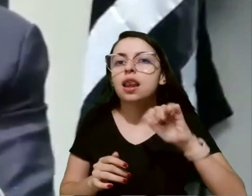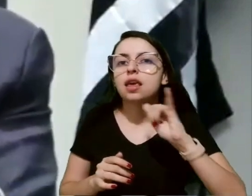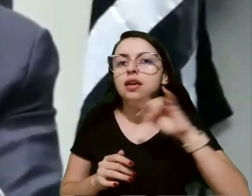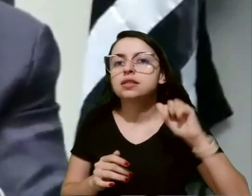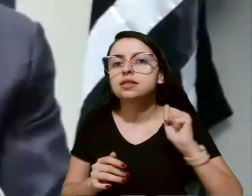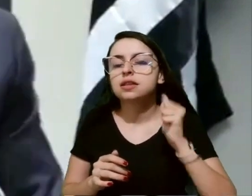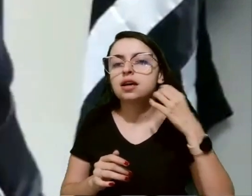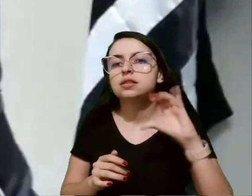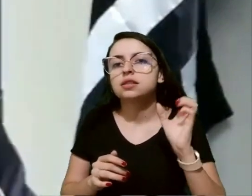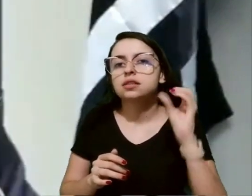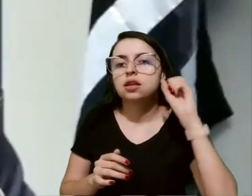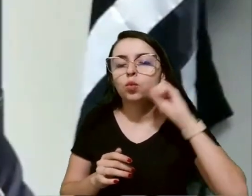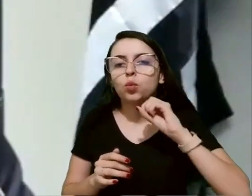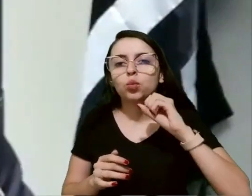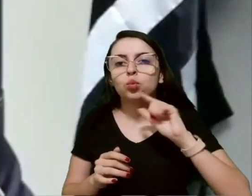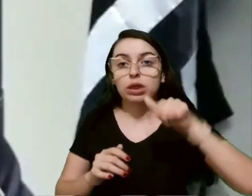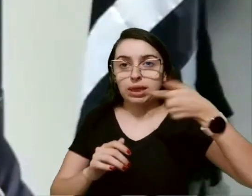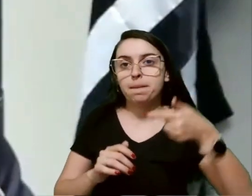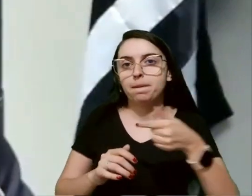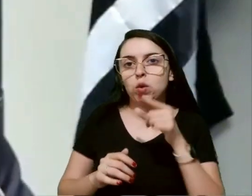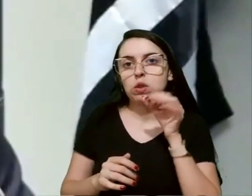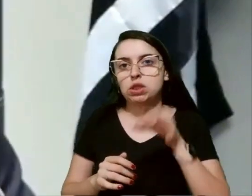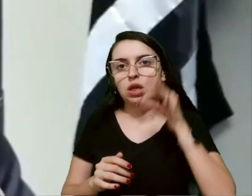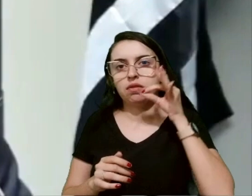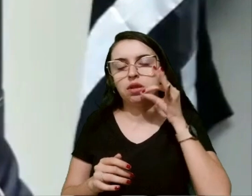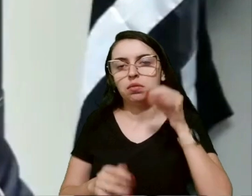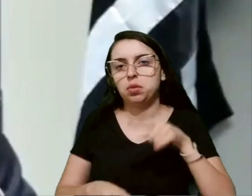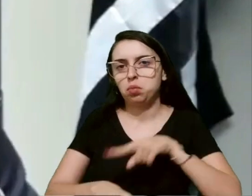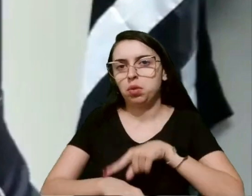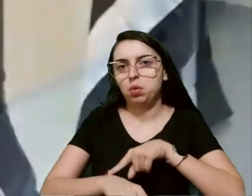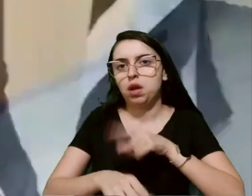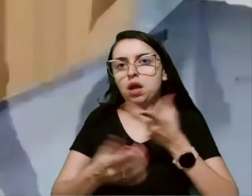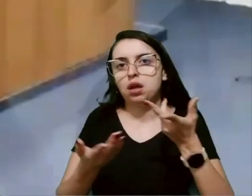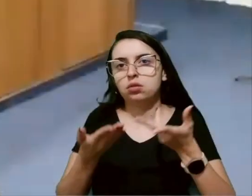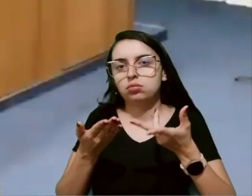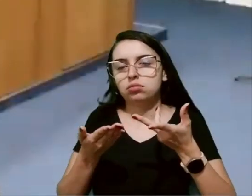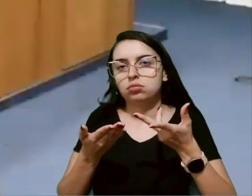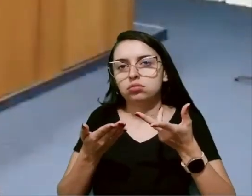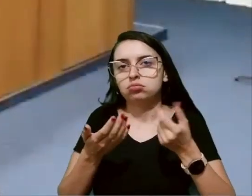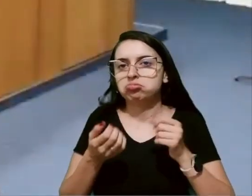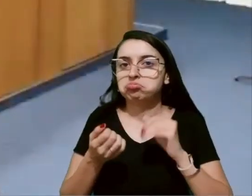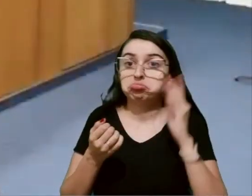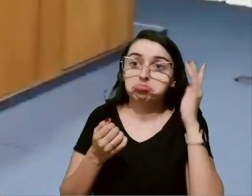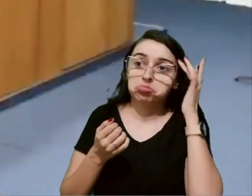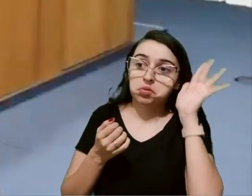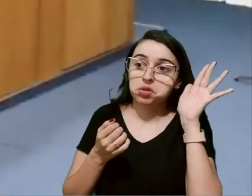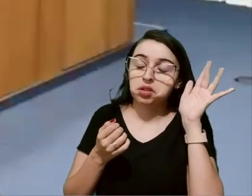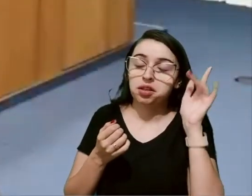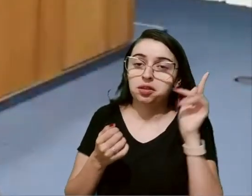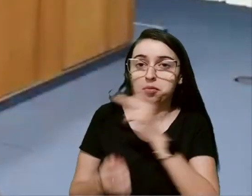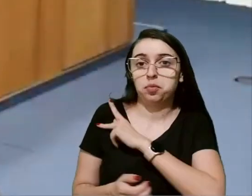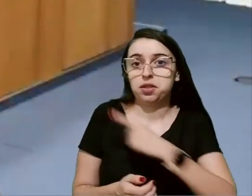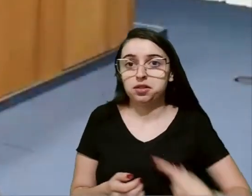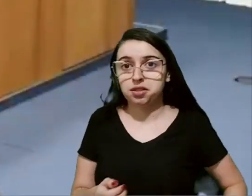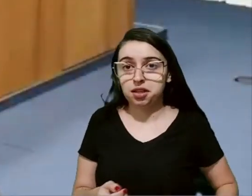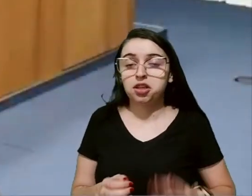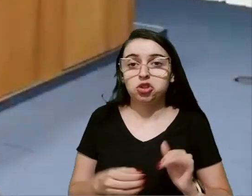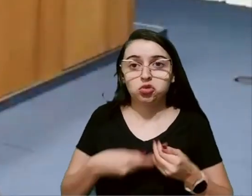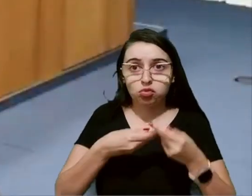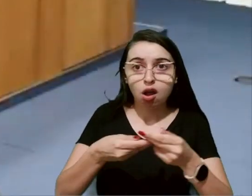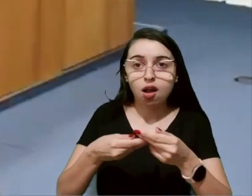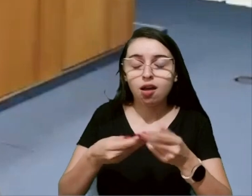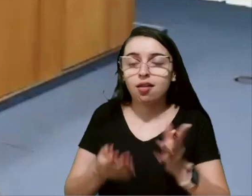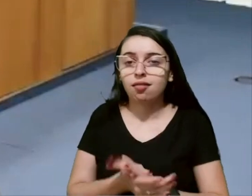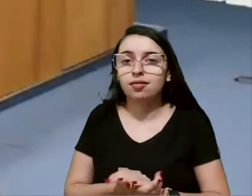mas talvez seja o caso de a gente falar depois do café pelo horário, não sei, doutor Nino. O nosso presidente aqui que comanda, Não, eu